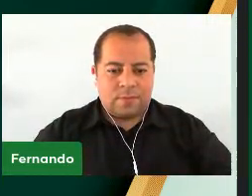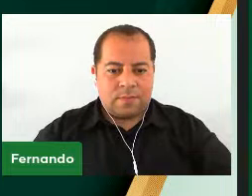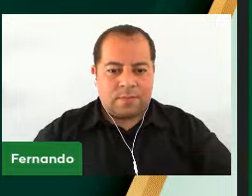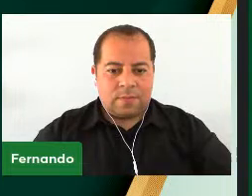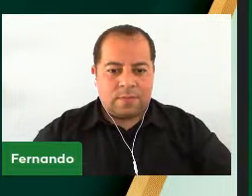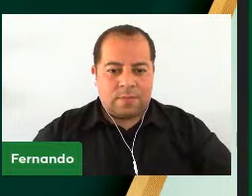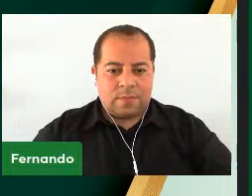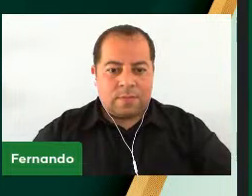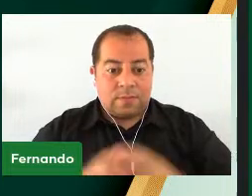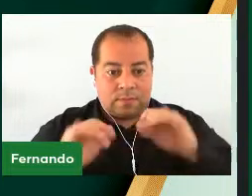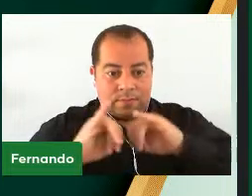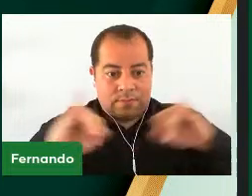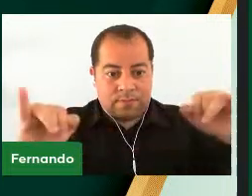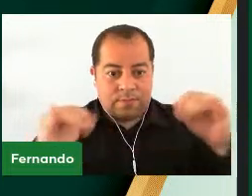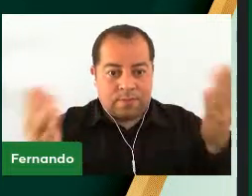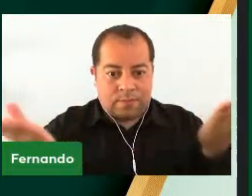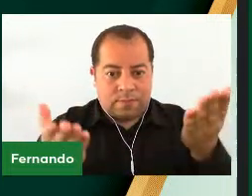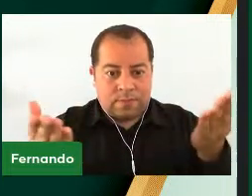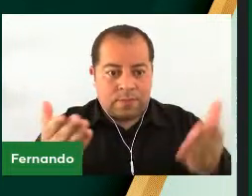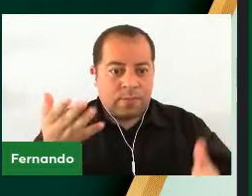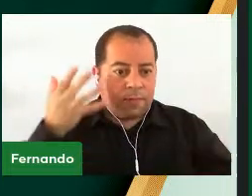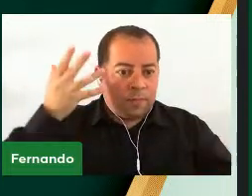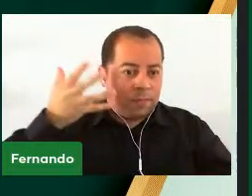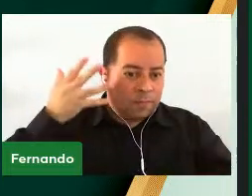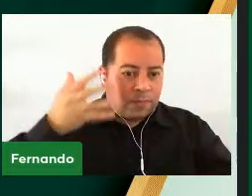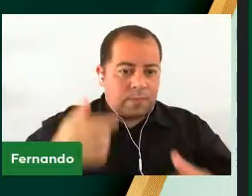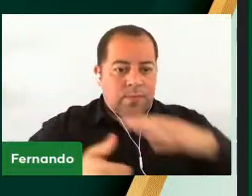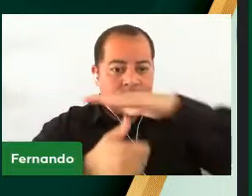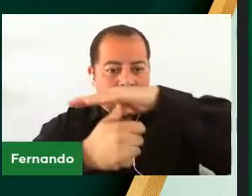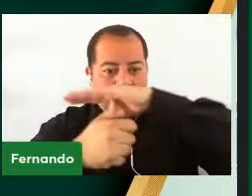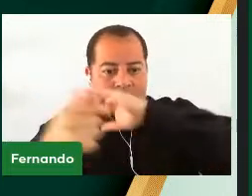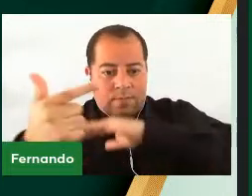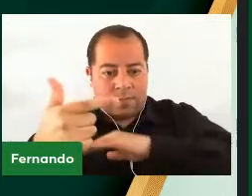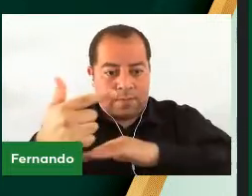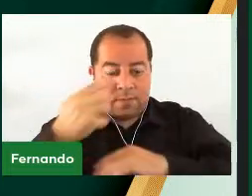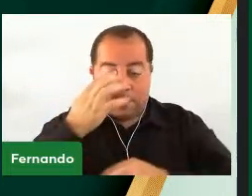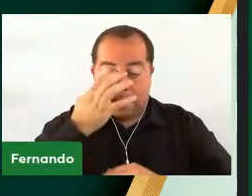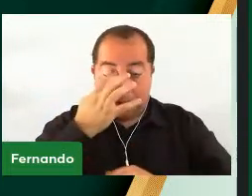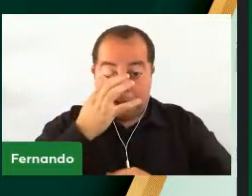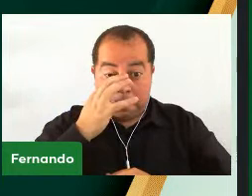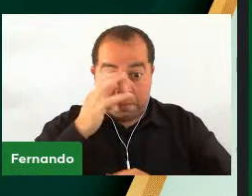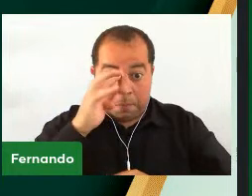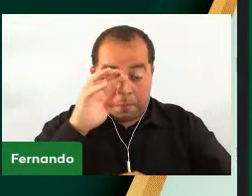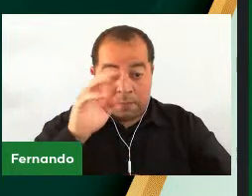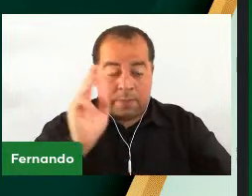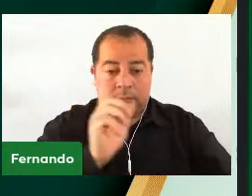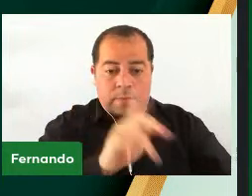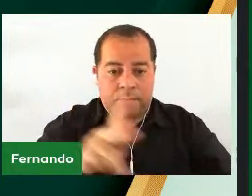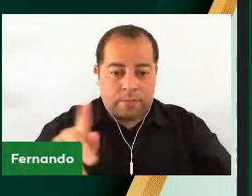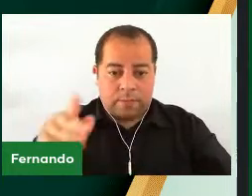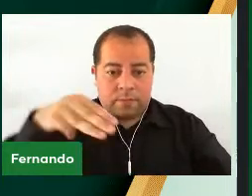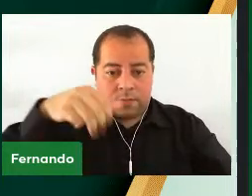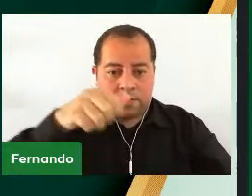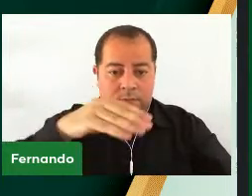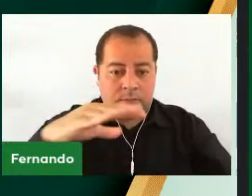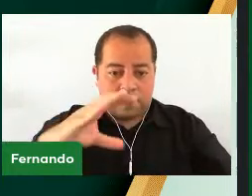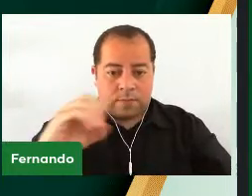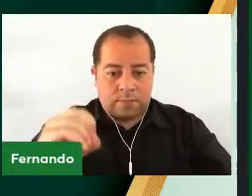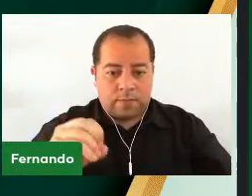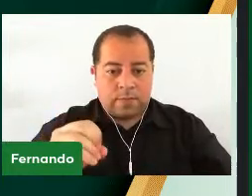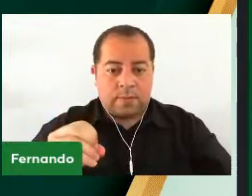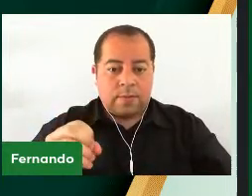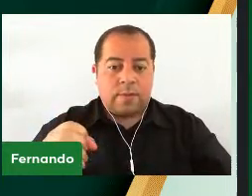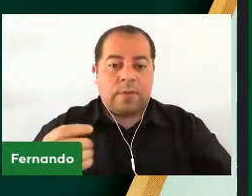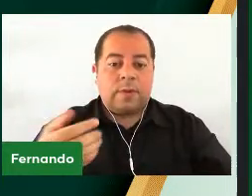Anunciamos neste momento a palavra do senhor vice-reitor da Universidade Federal do Pampa, professor Marcos Vinícius Morini Queirol,